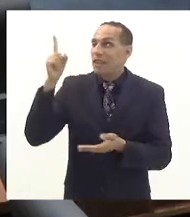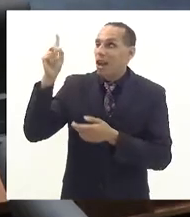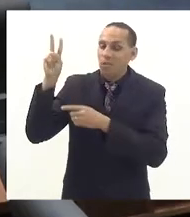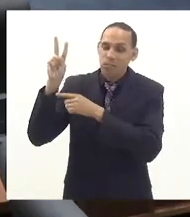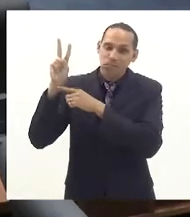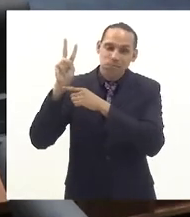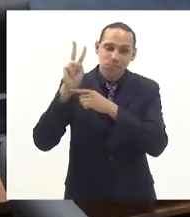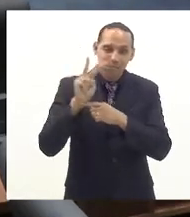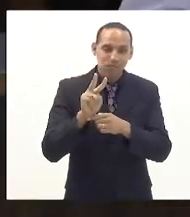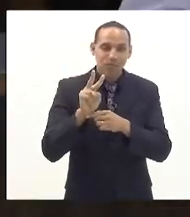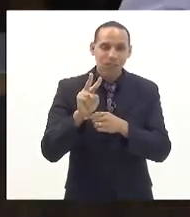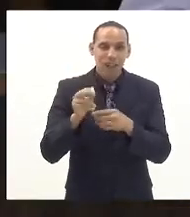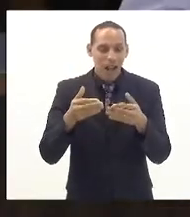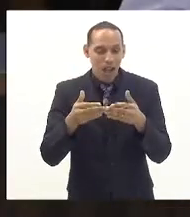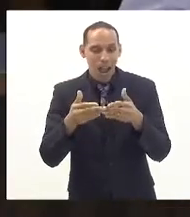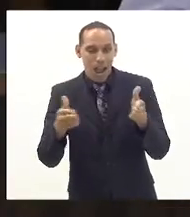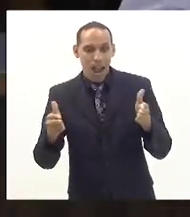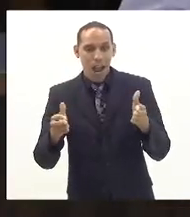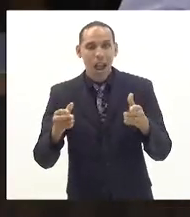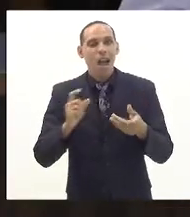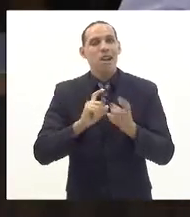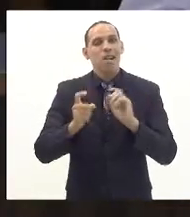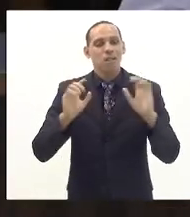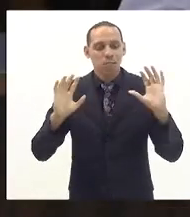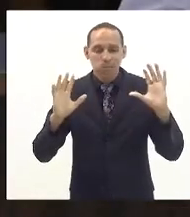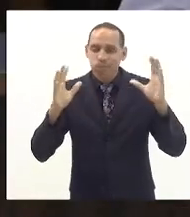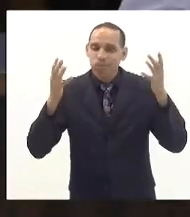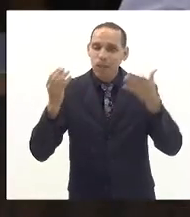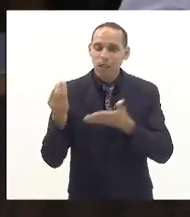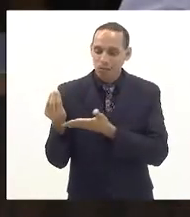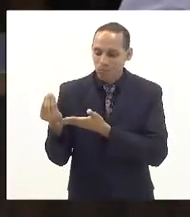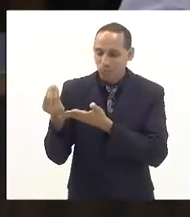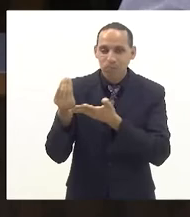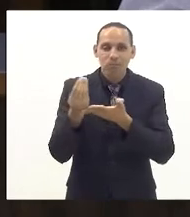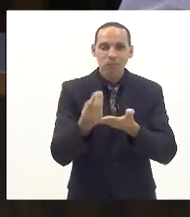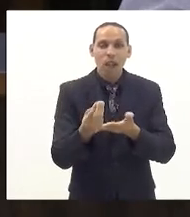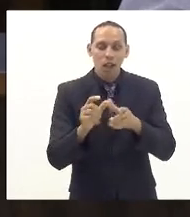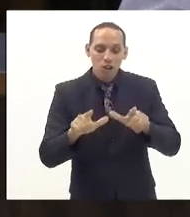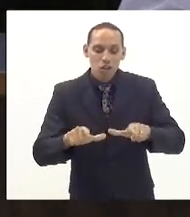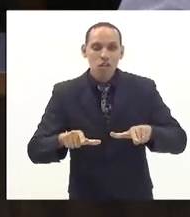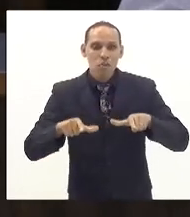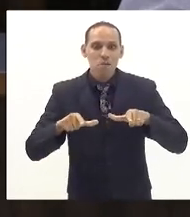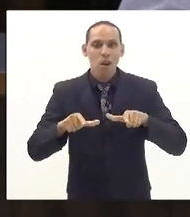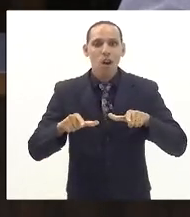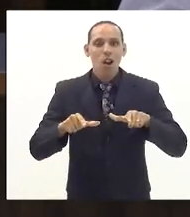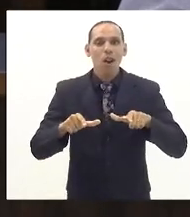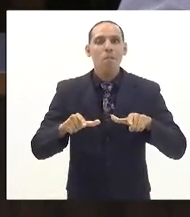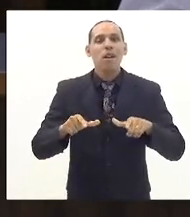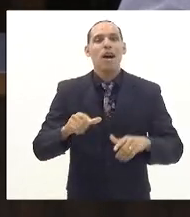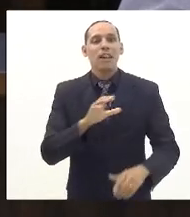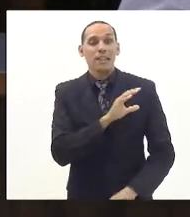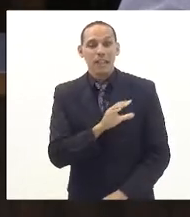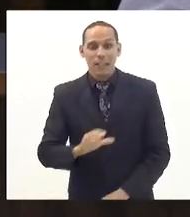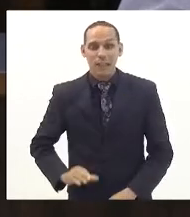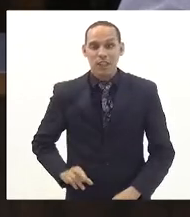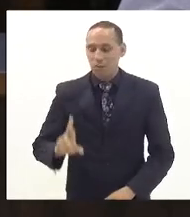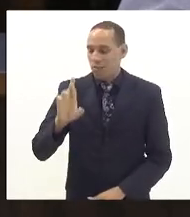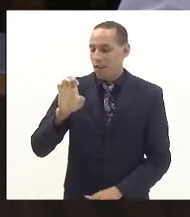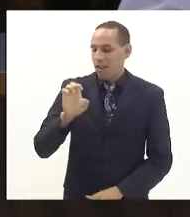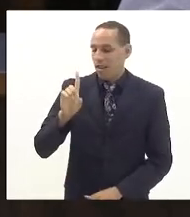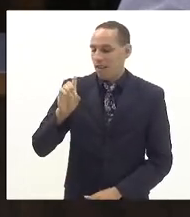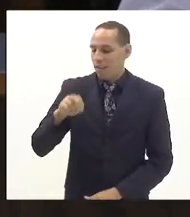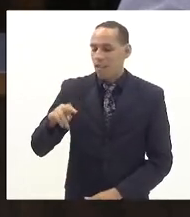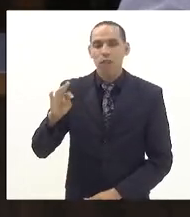de Deus, declaro aberta a sessão solene de entrega do diploma Cristo Redentor às